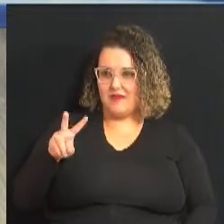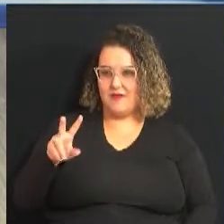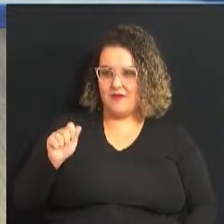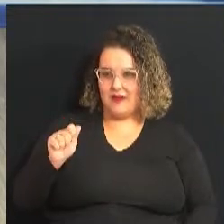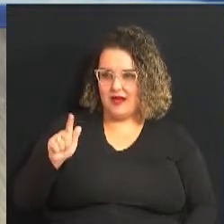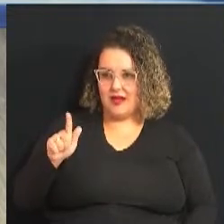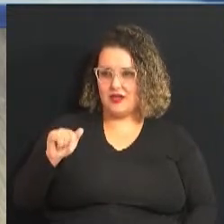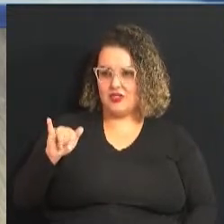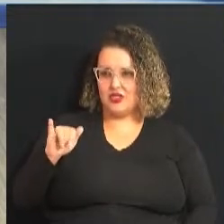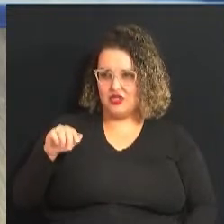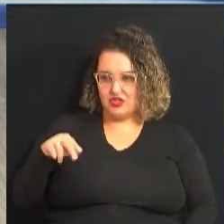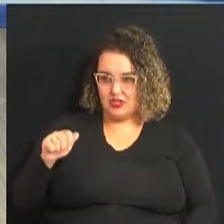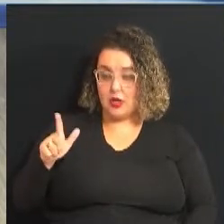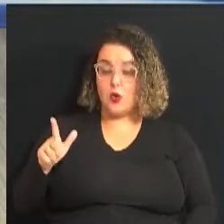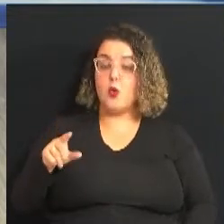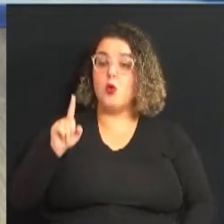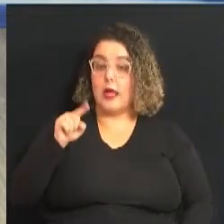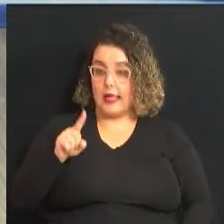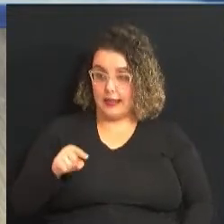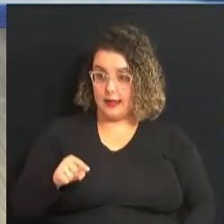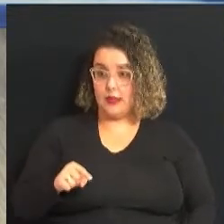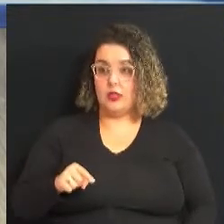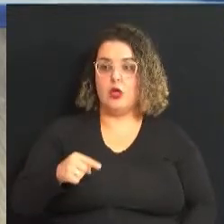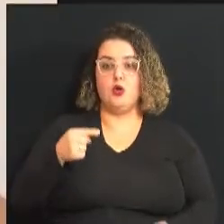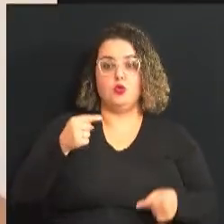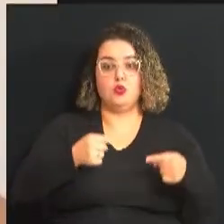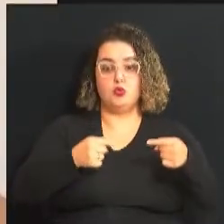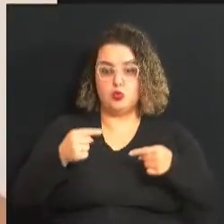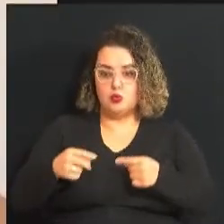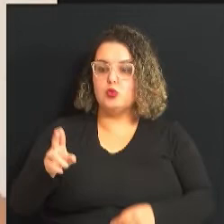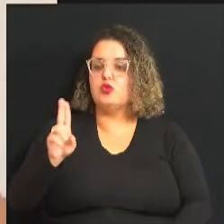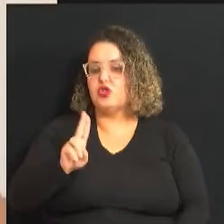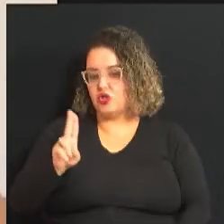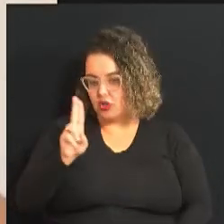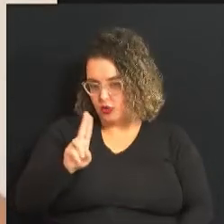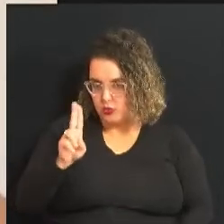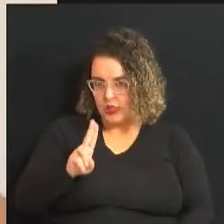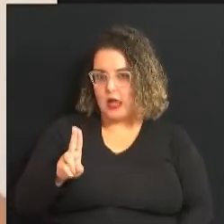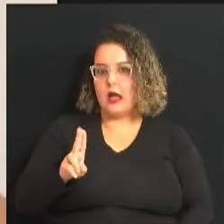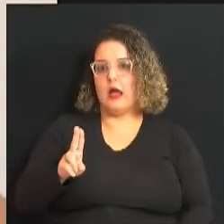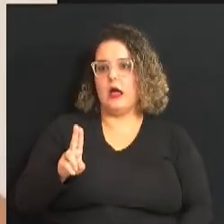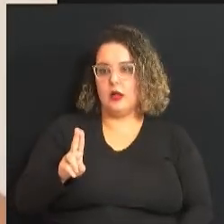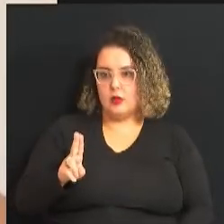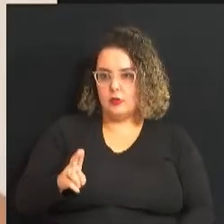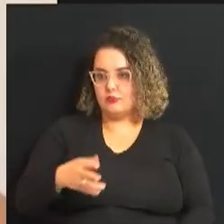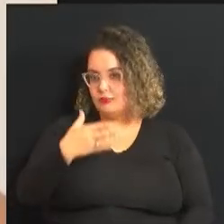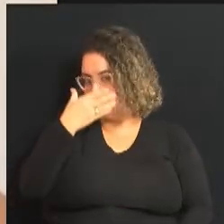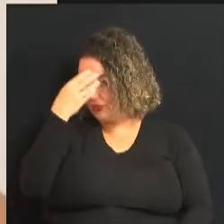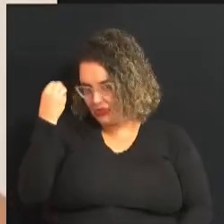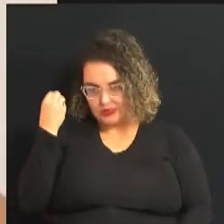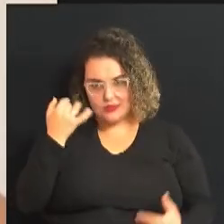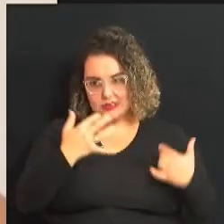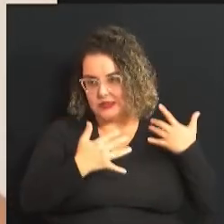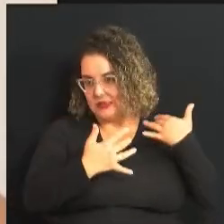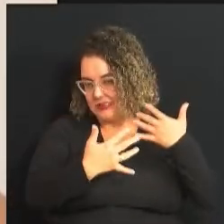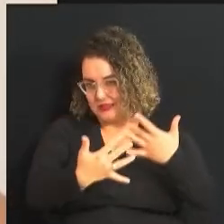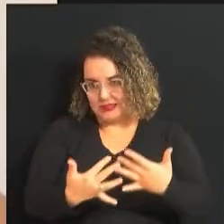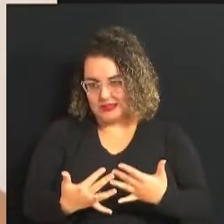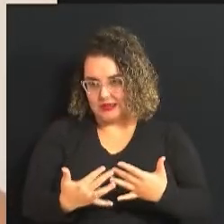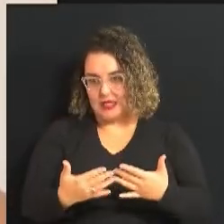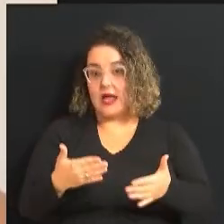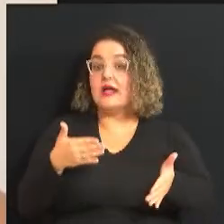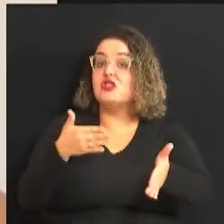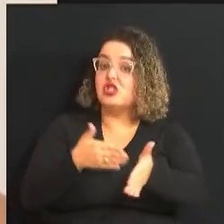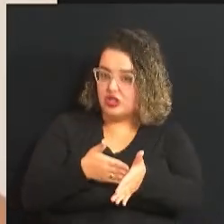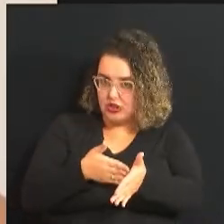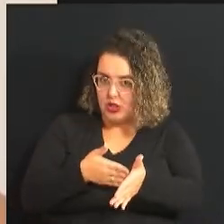O diafragma já foi muito utilizado, é um método que foi esquecido com o tempo, né? É um método de barreira. O que é